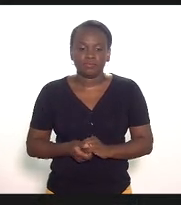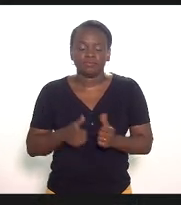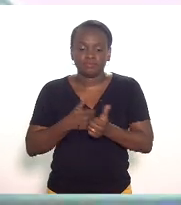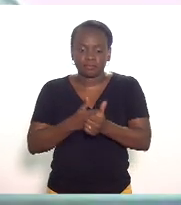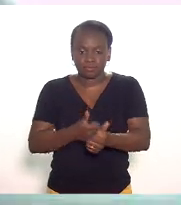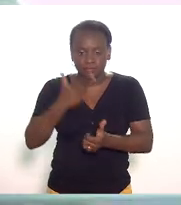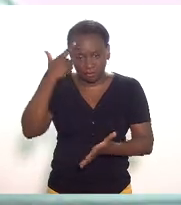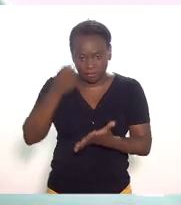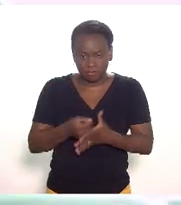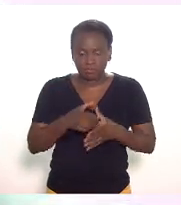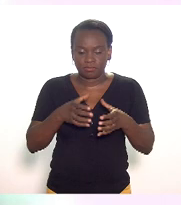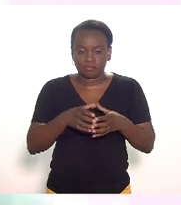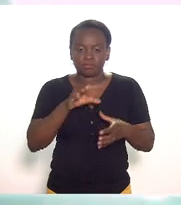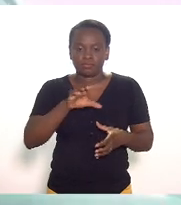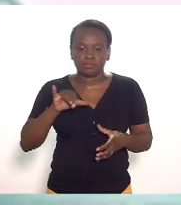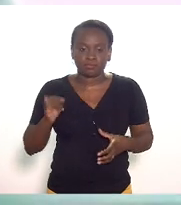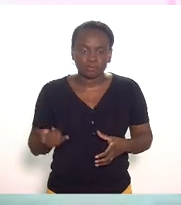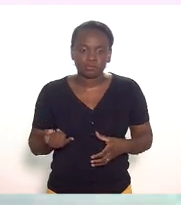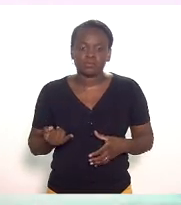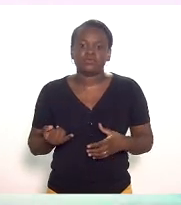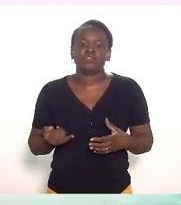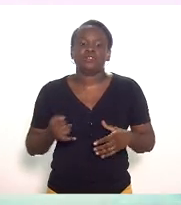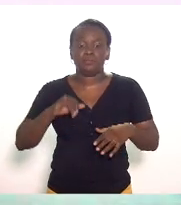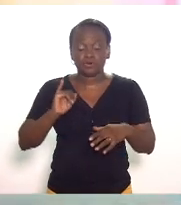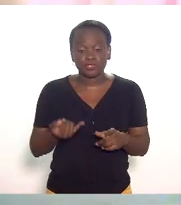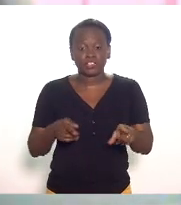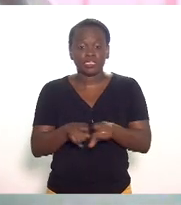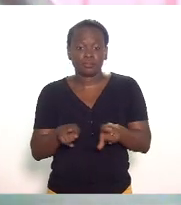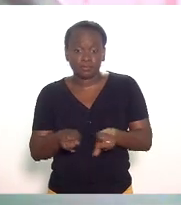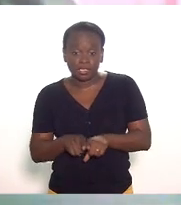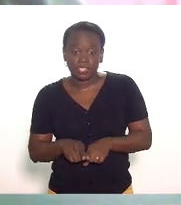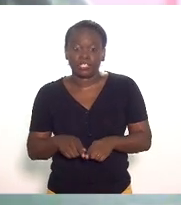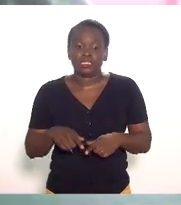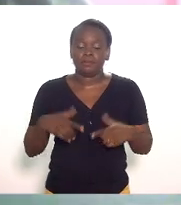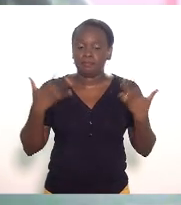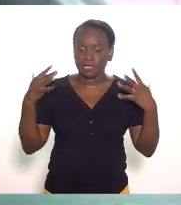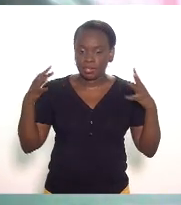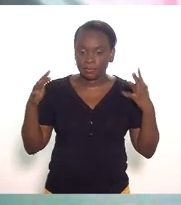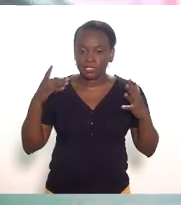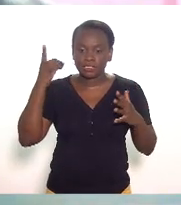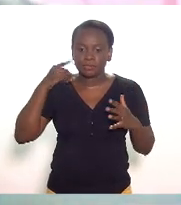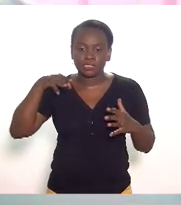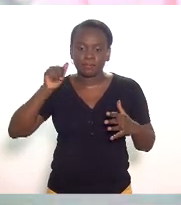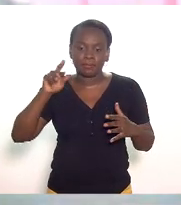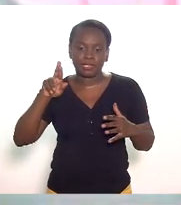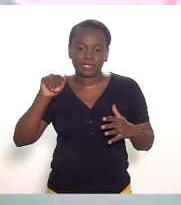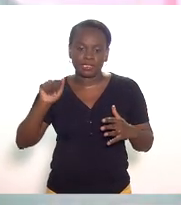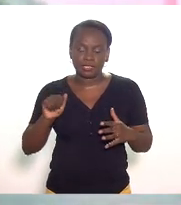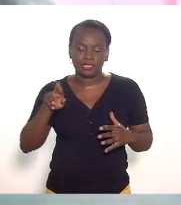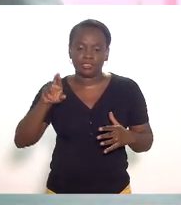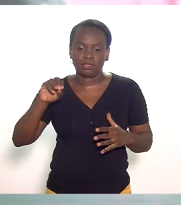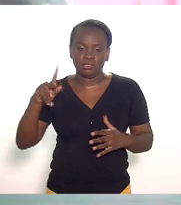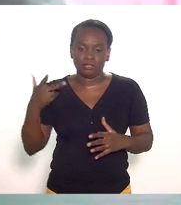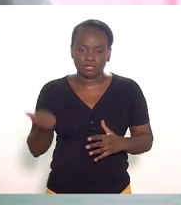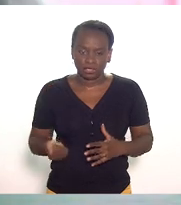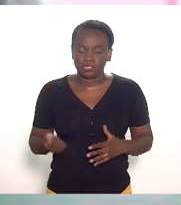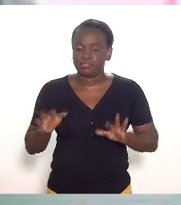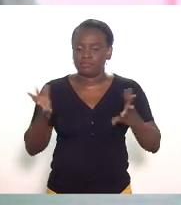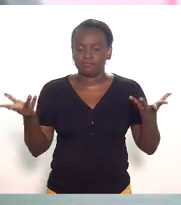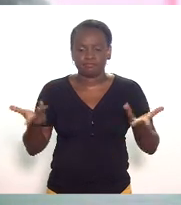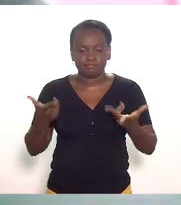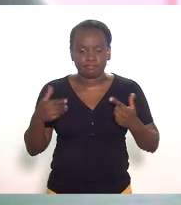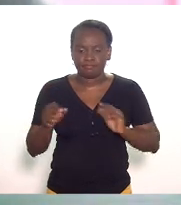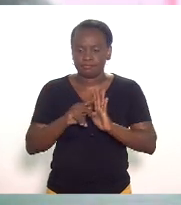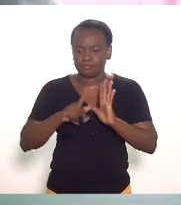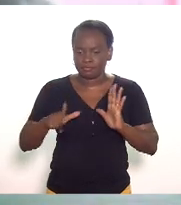Acompanho o parecer da CCJ, senhor presidente. Aproveito aqui também para parabenizar a deputada Marta Rocha pelo excelente